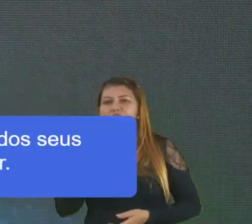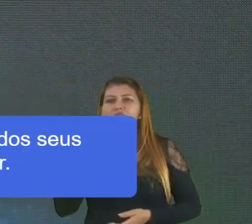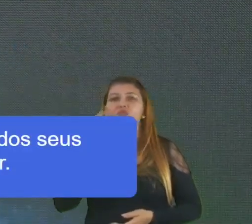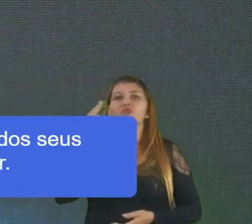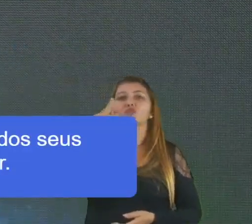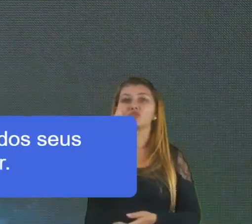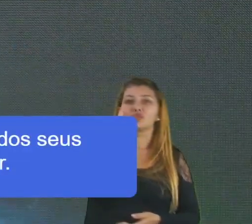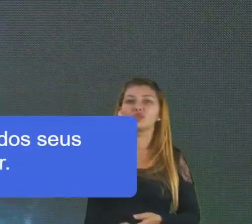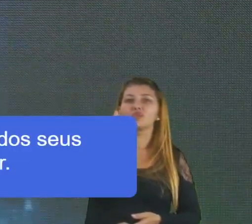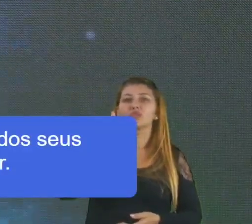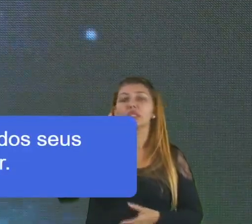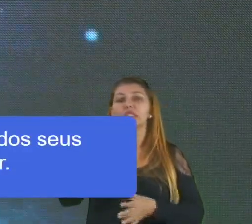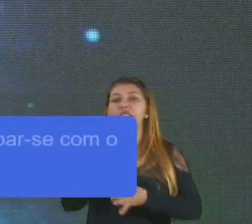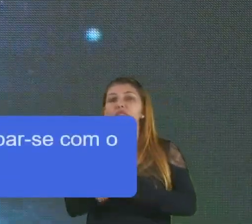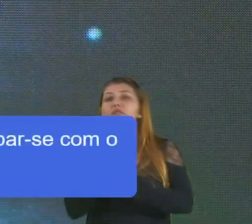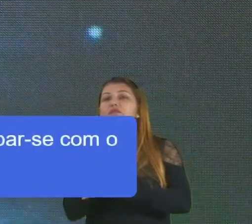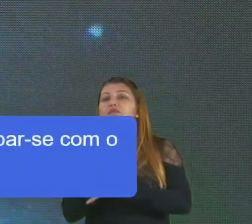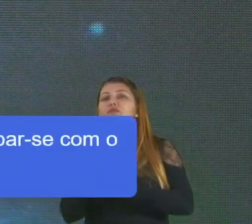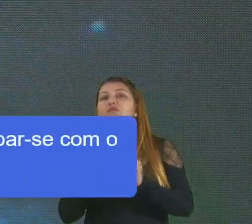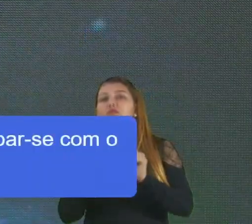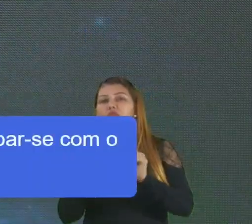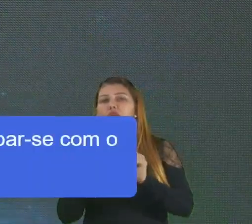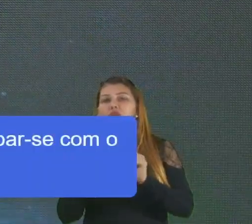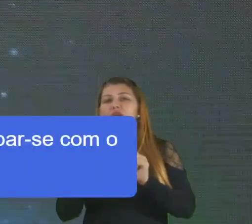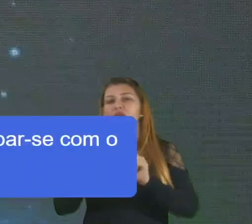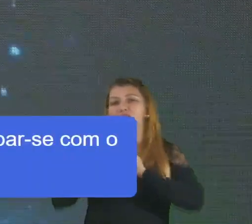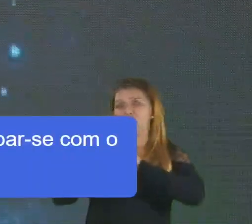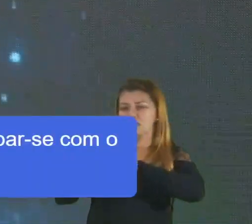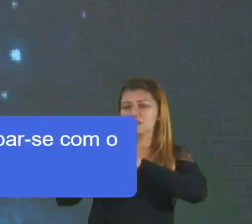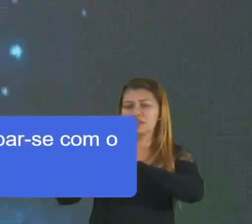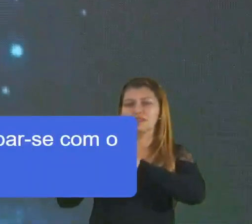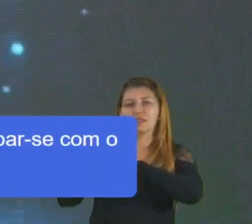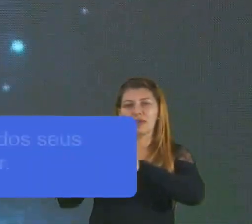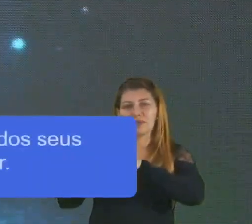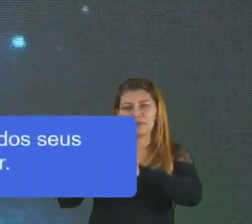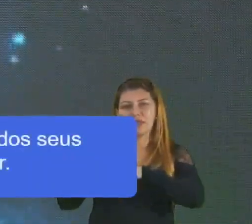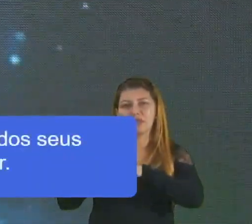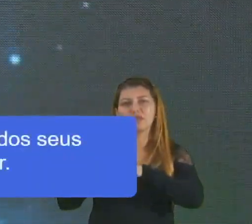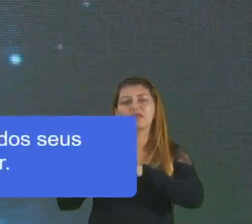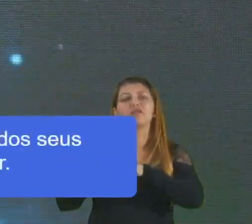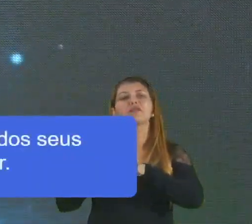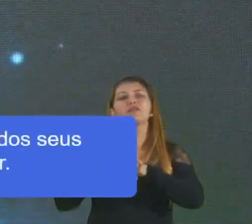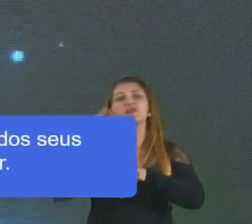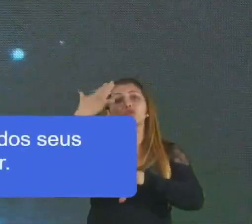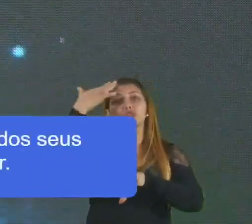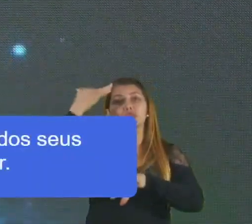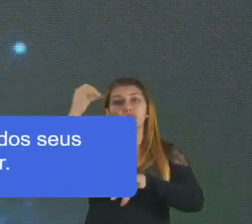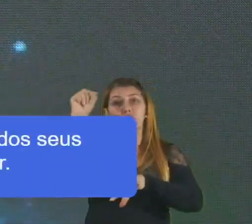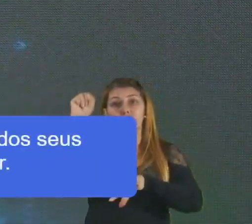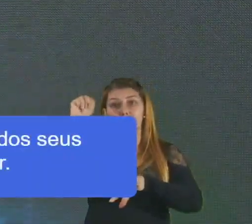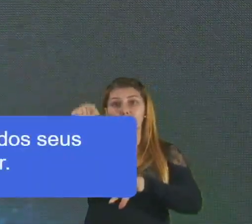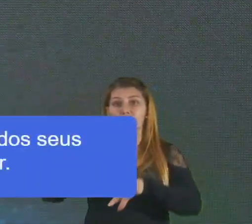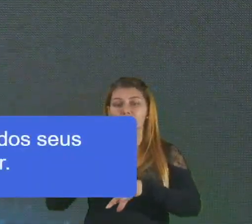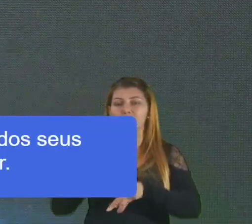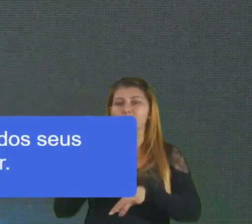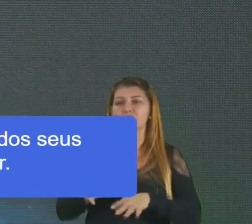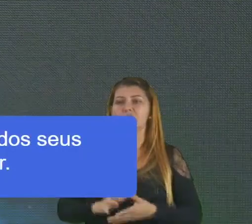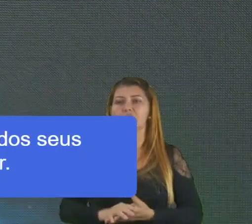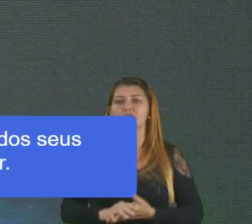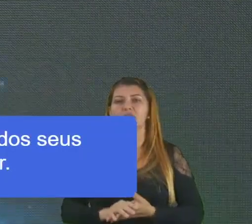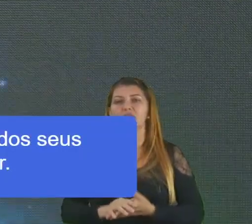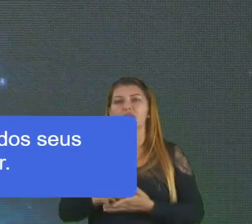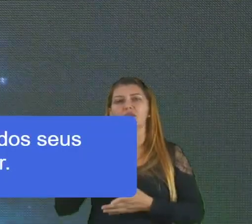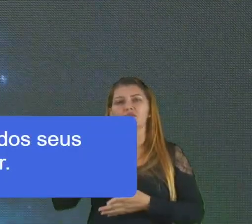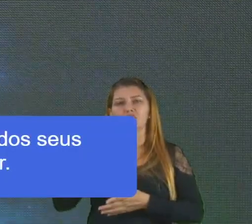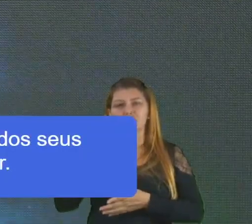defesa. Versículo 14: eu lhes direi as palavras de sabedoria, agir naturalmente, sem